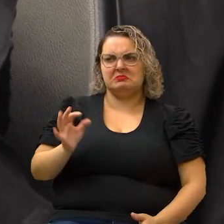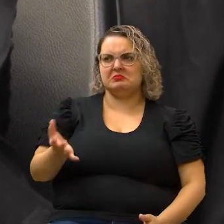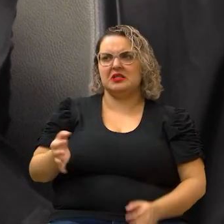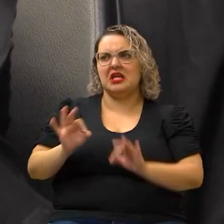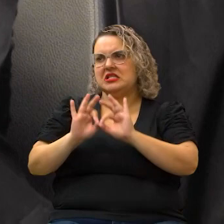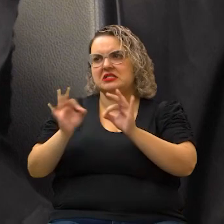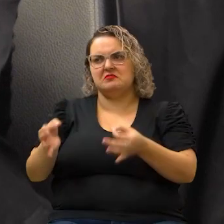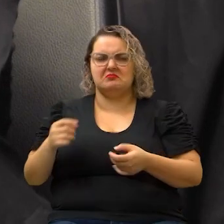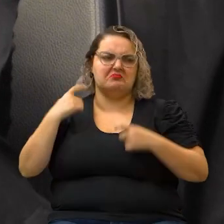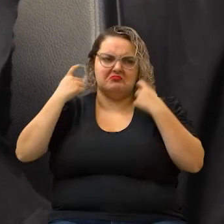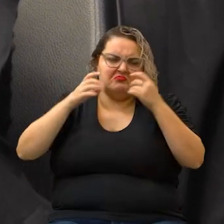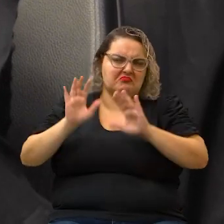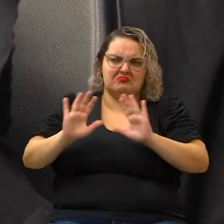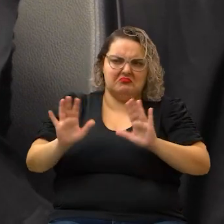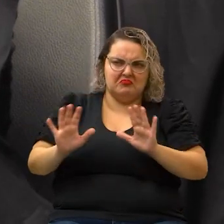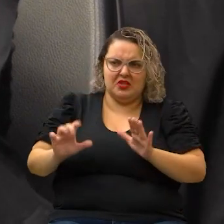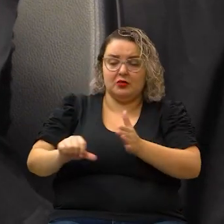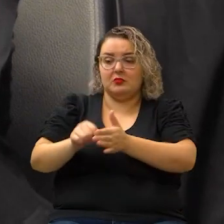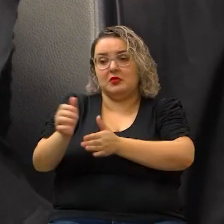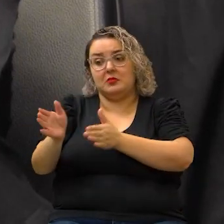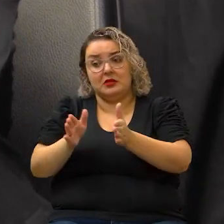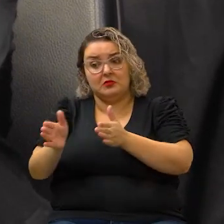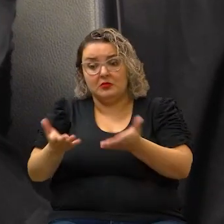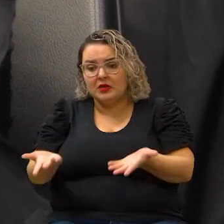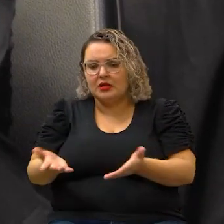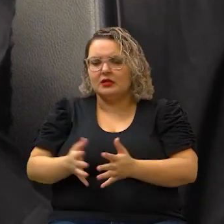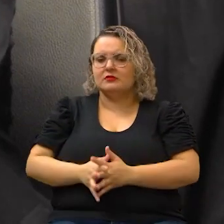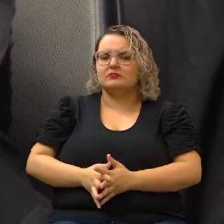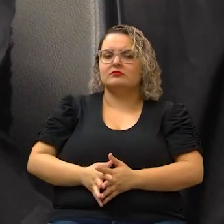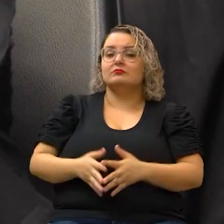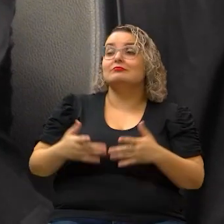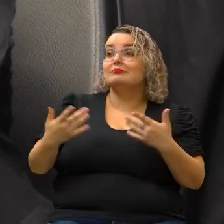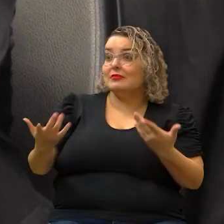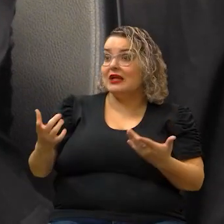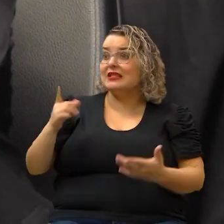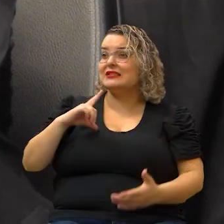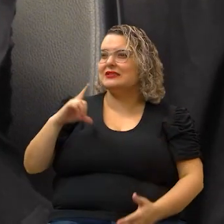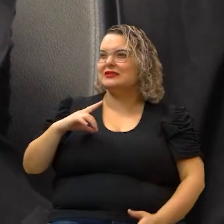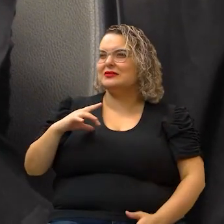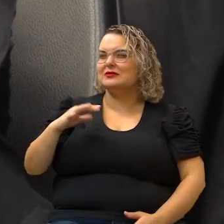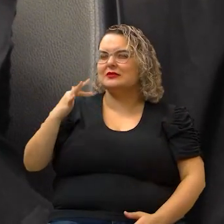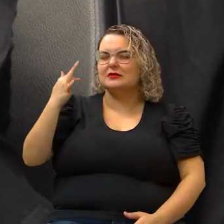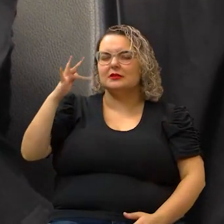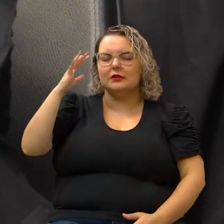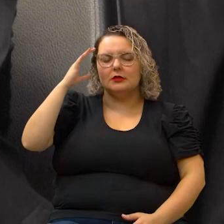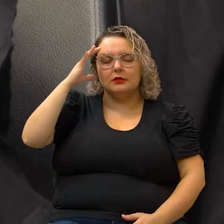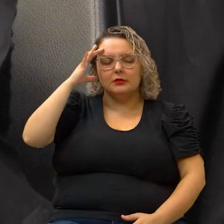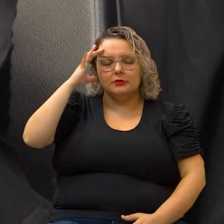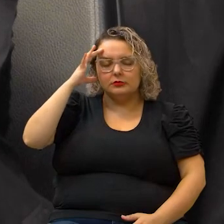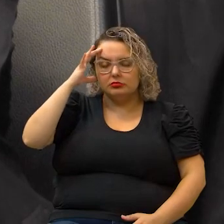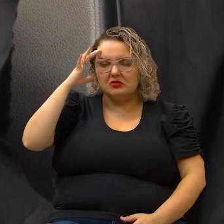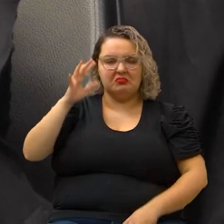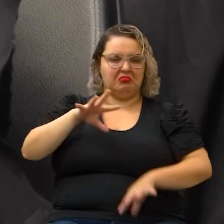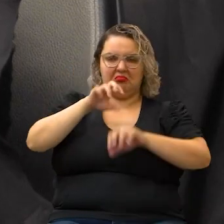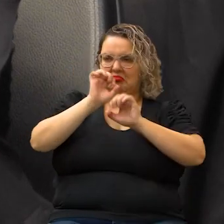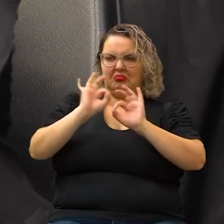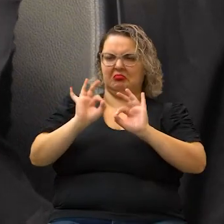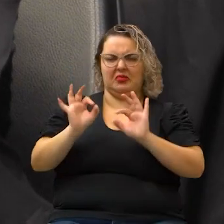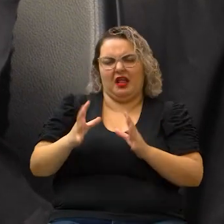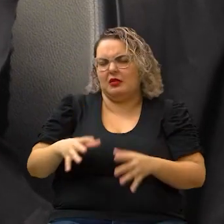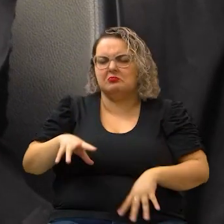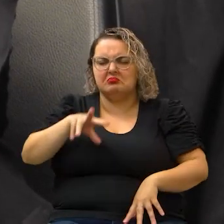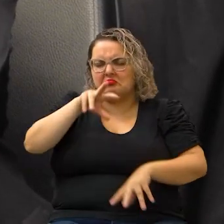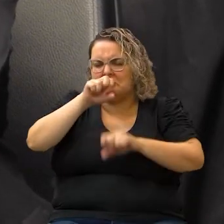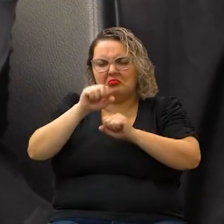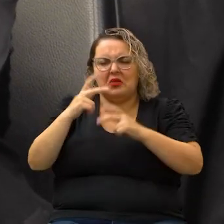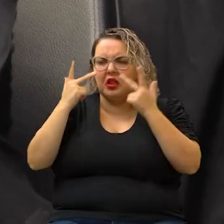nada demais, nem me preocupei com a Covid no primeiro momento, mas eu tive muita dor na cabeça. Eu não tinha falta de ar, nada disso,